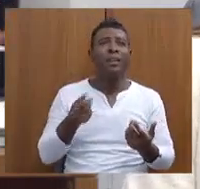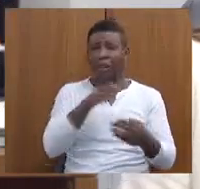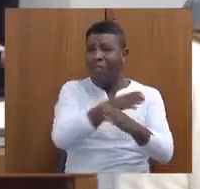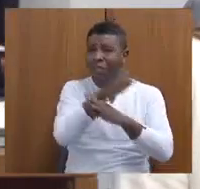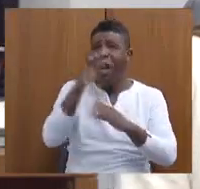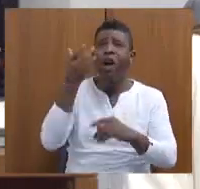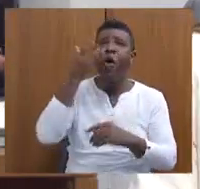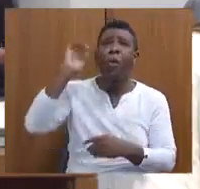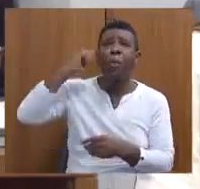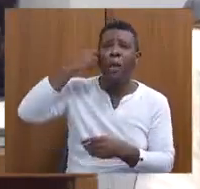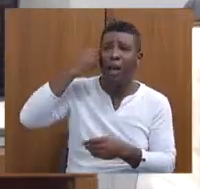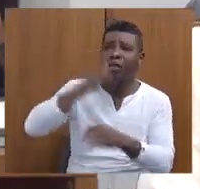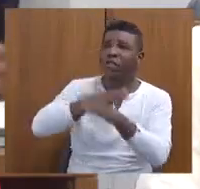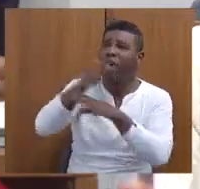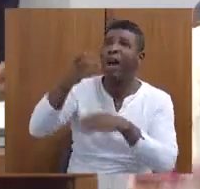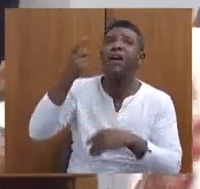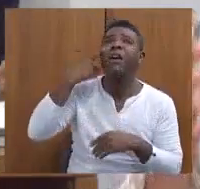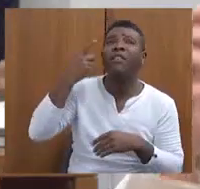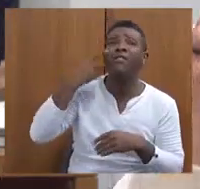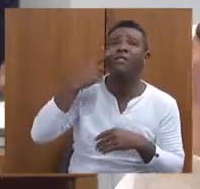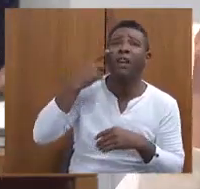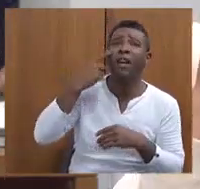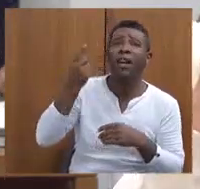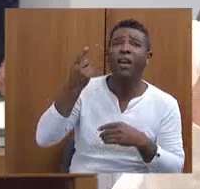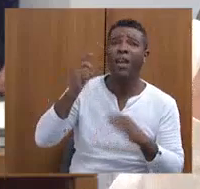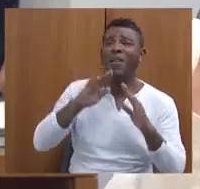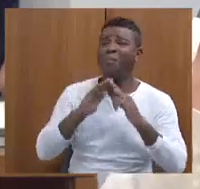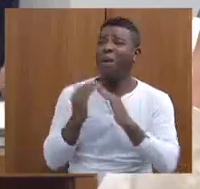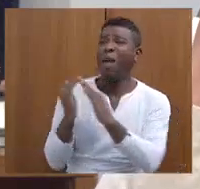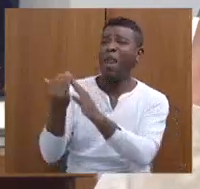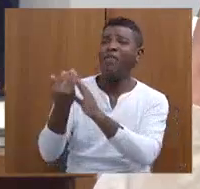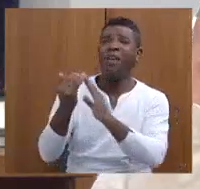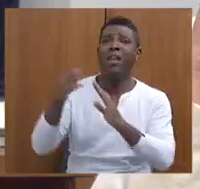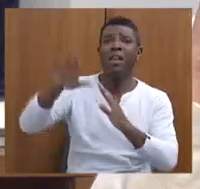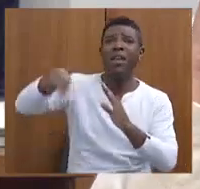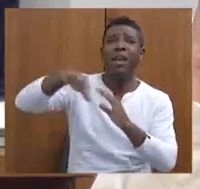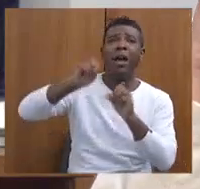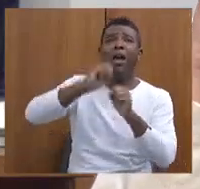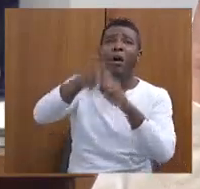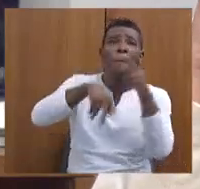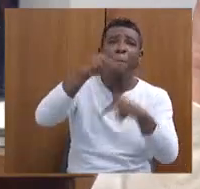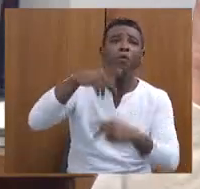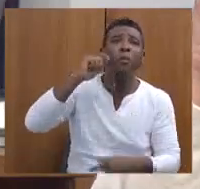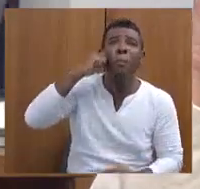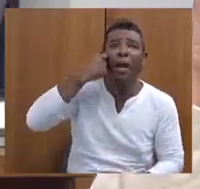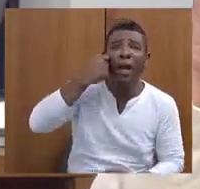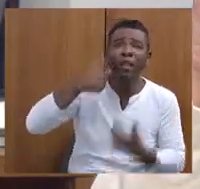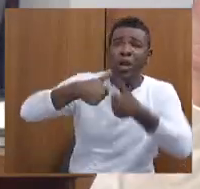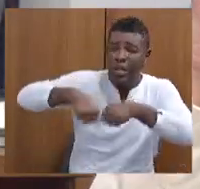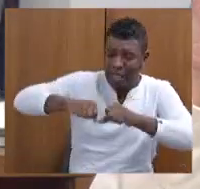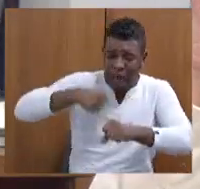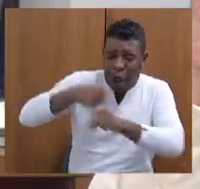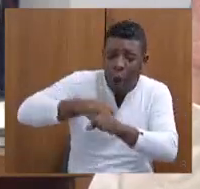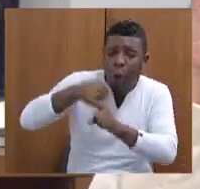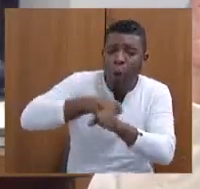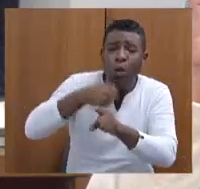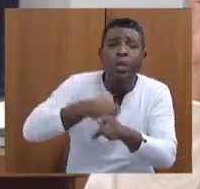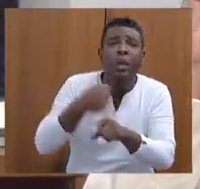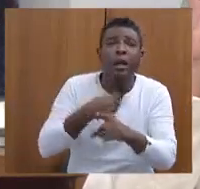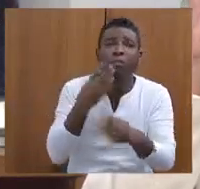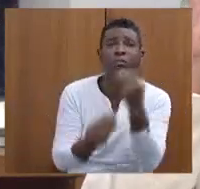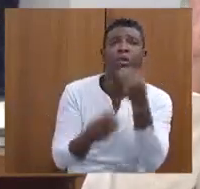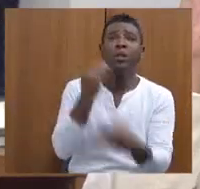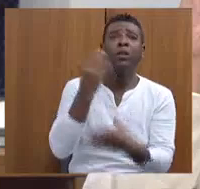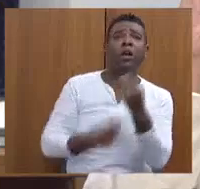Preto e vê a situação da Periferia do Povo preto que tá ali lutando pela sobrevivência